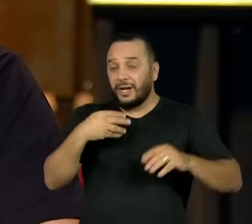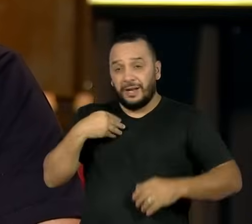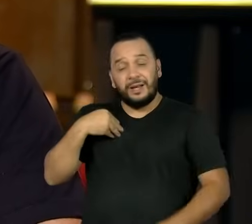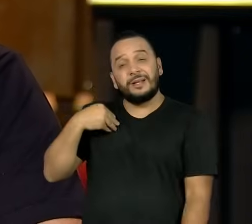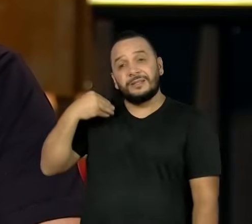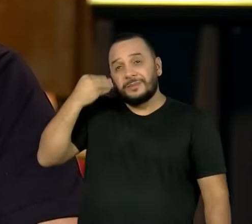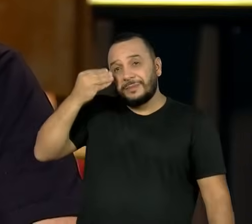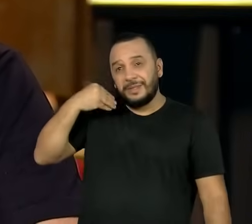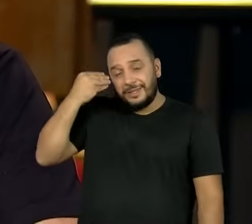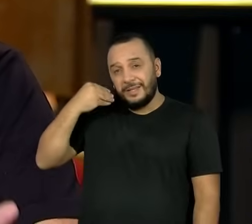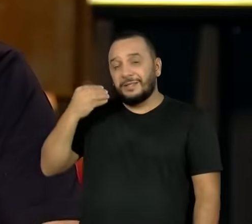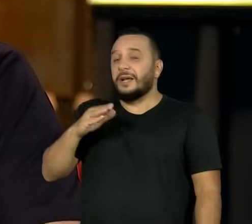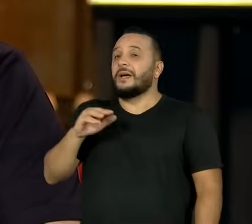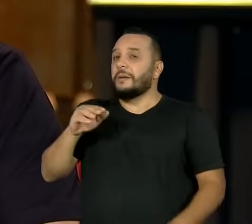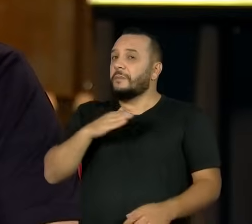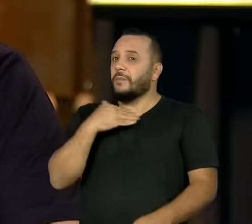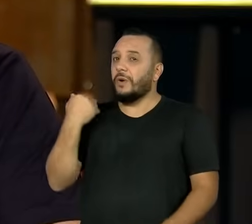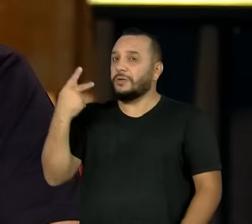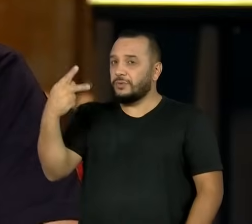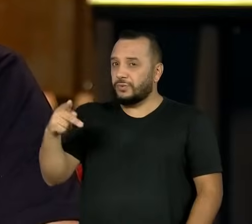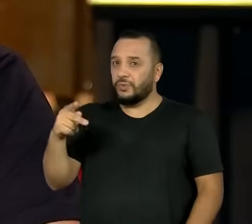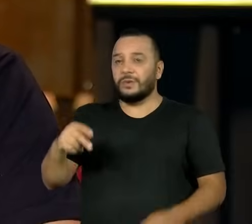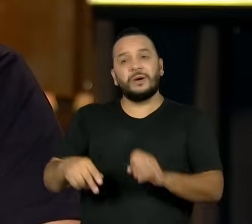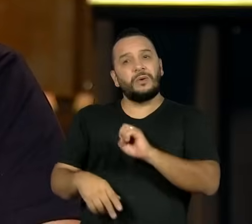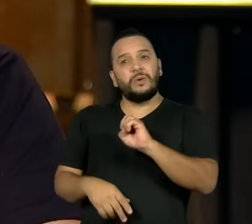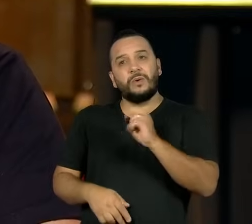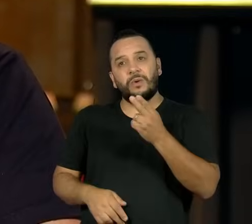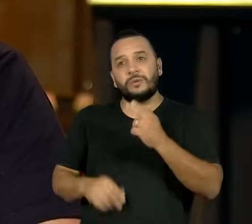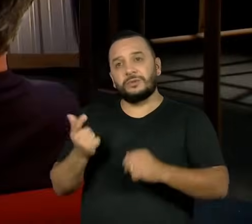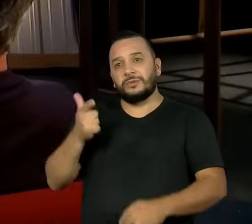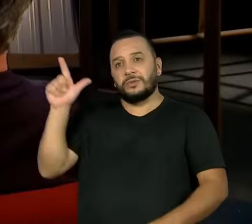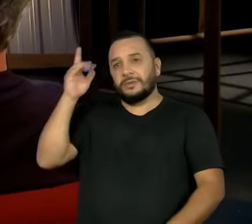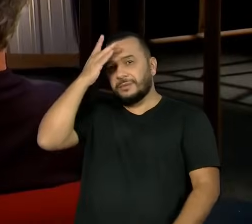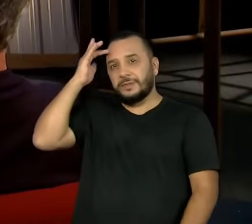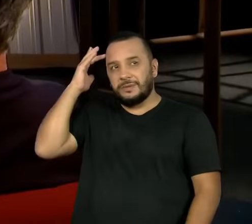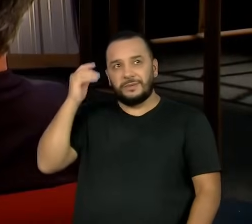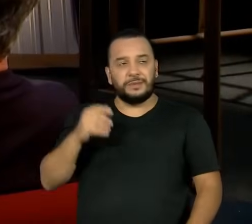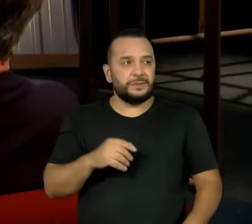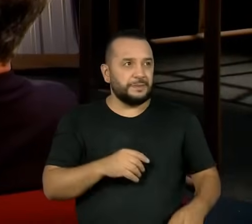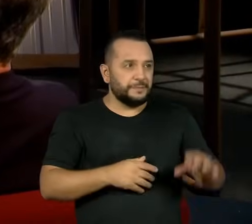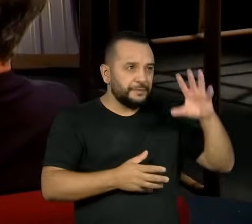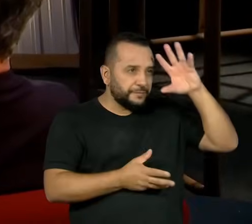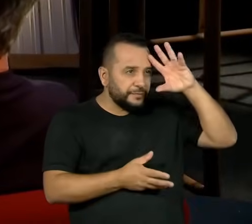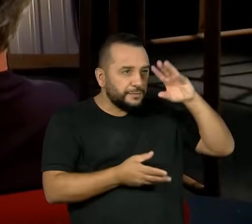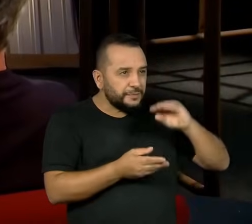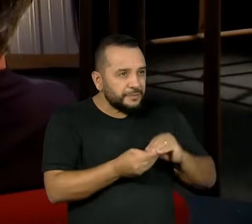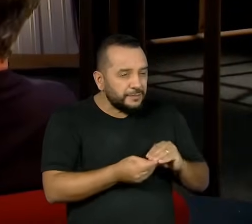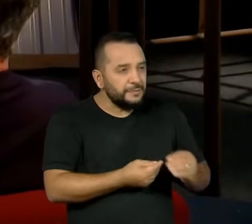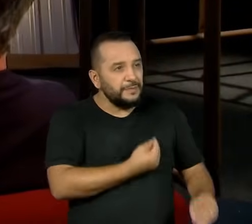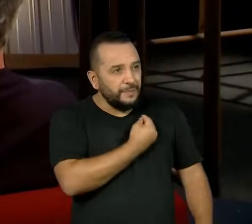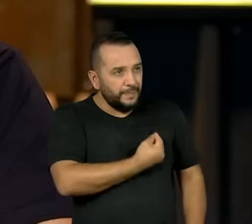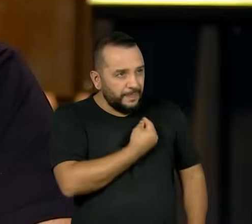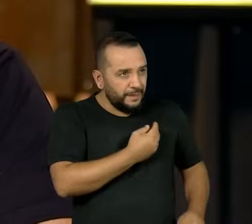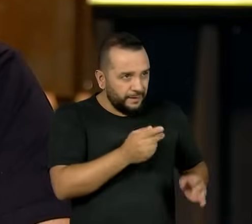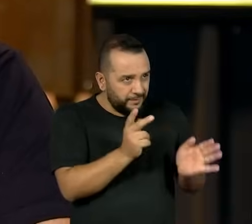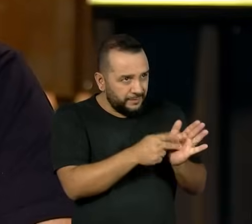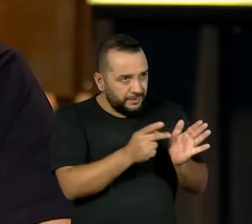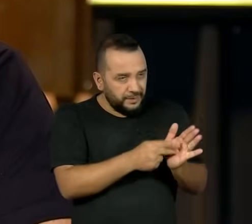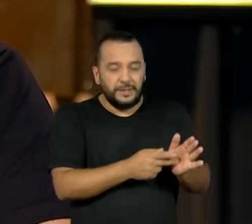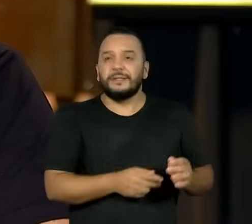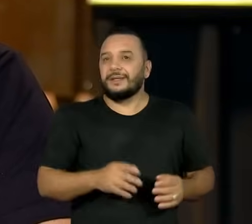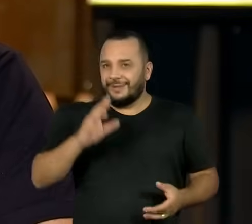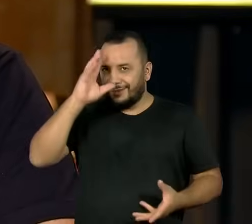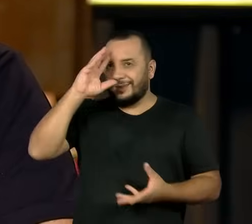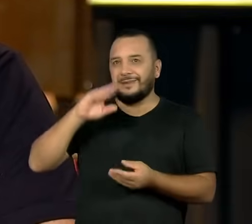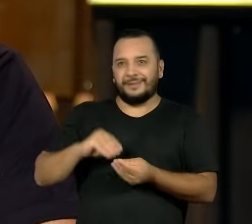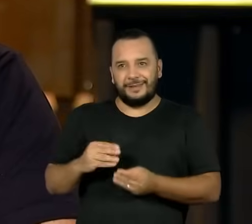sua ou sobre mortes de outras pessoas. Sobre entender a vida, na verdade. Sobre entender a